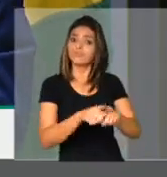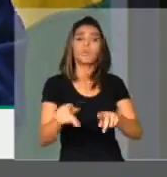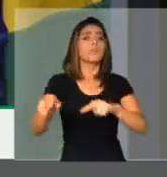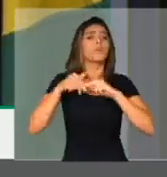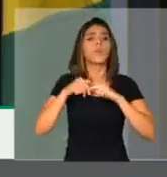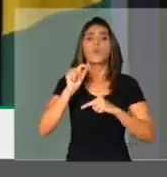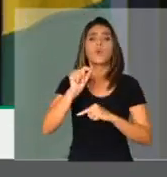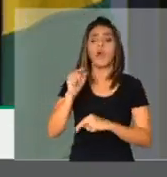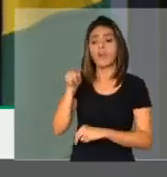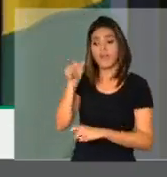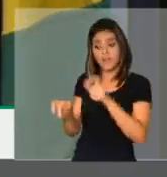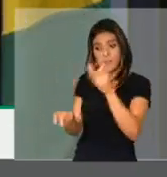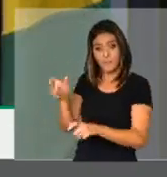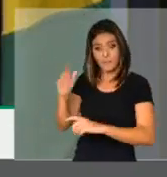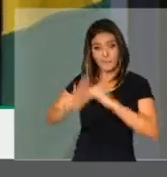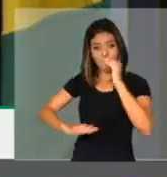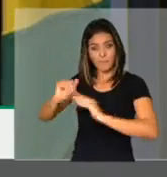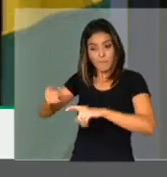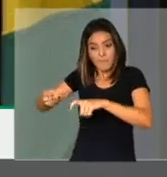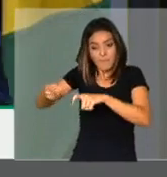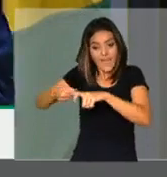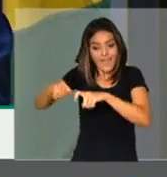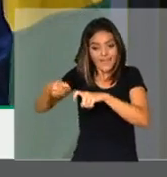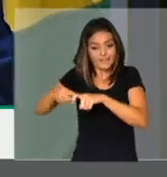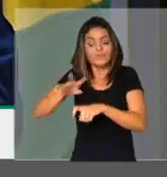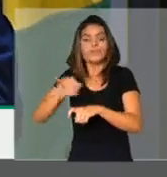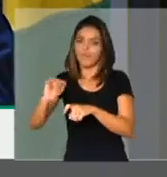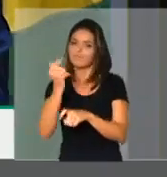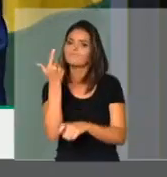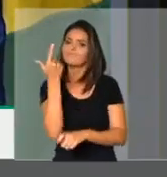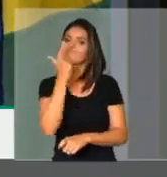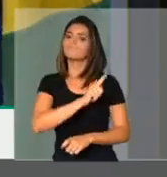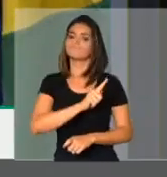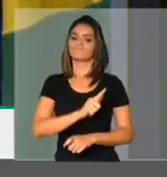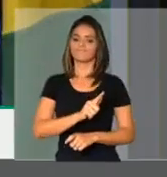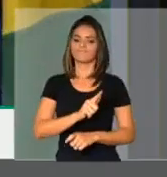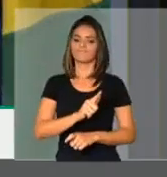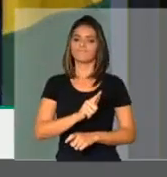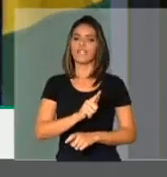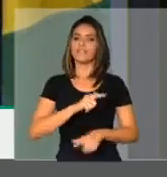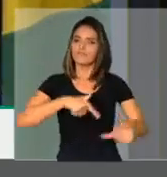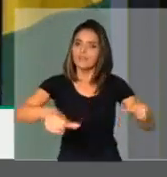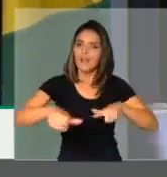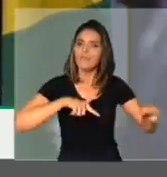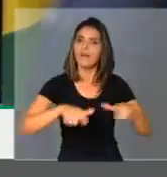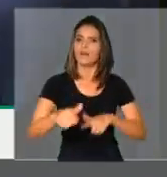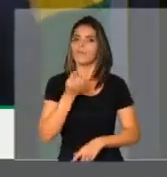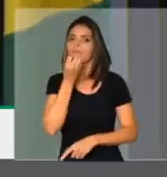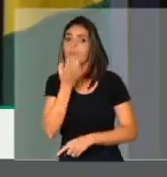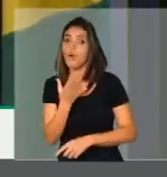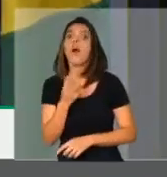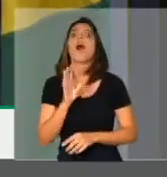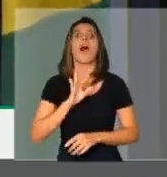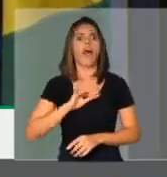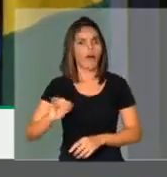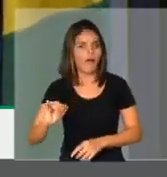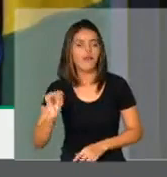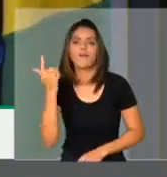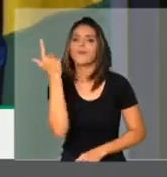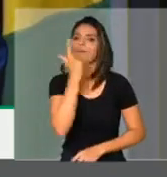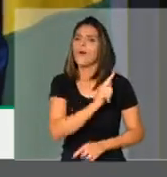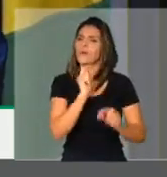ter realmente uma condição favorável. E aí sim nós vamos ter médico em todos